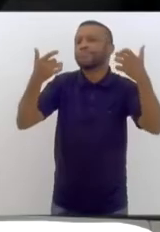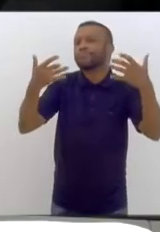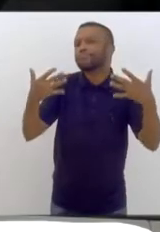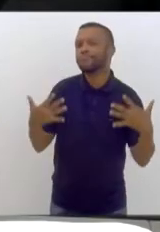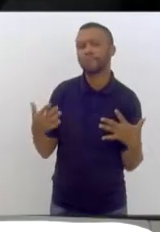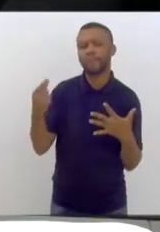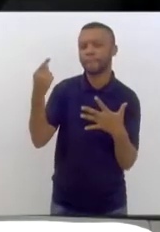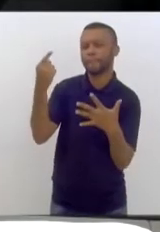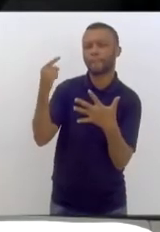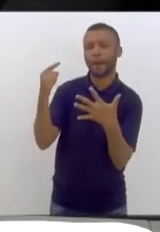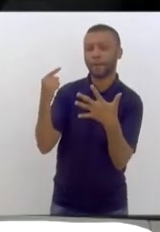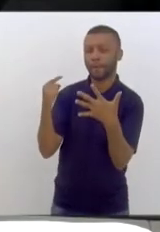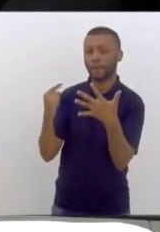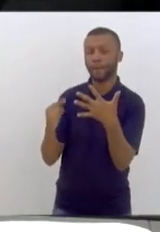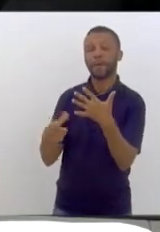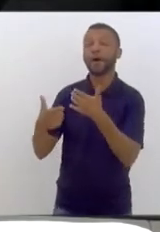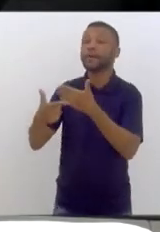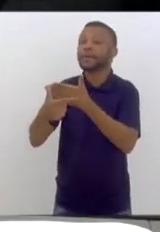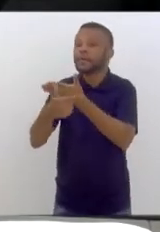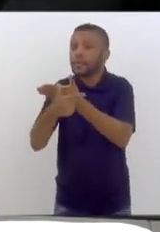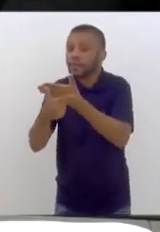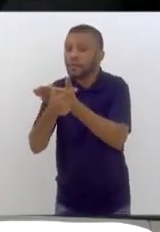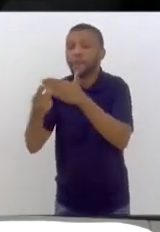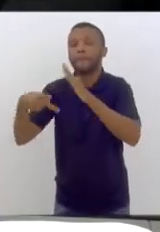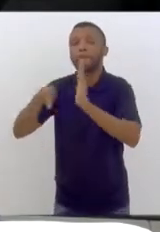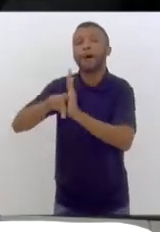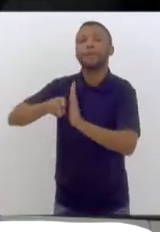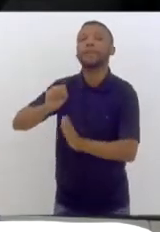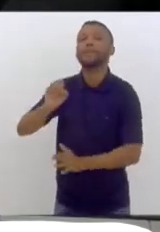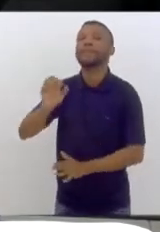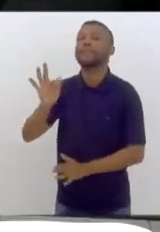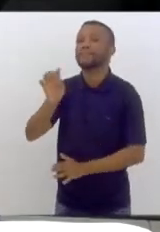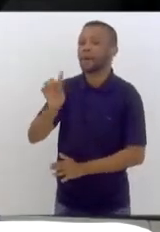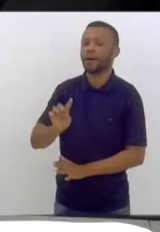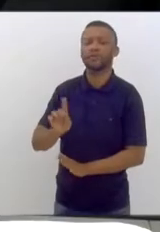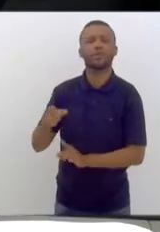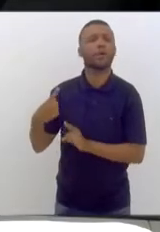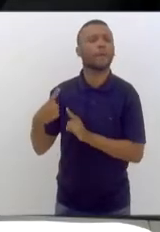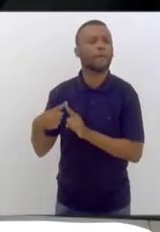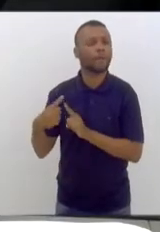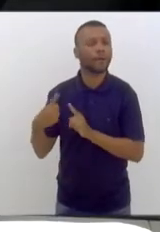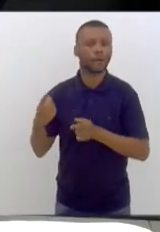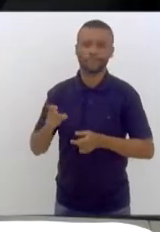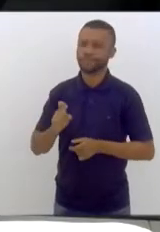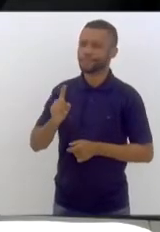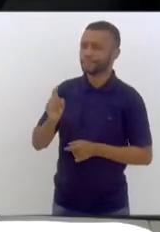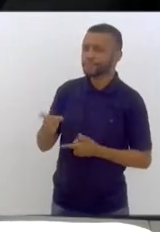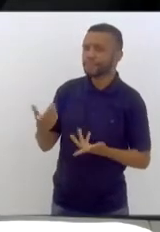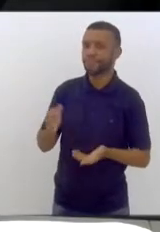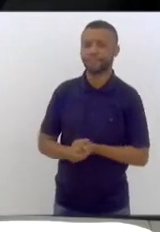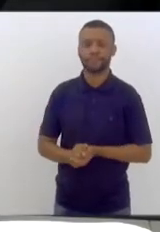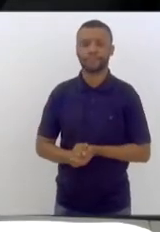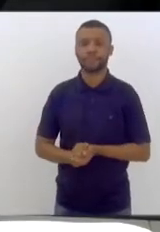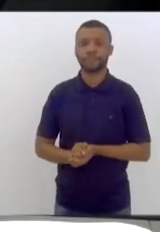essas atribuições da Secretaria de Fazenda? Porque a Secretaria de Fazenda do Estado,